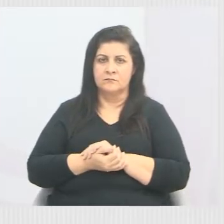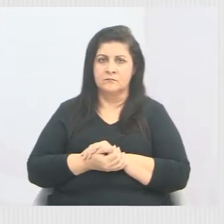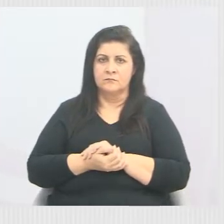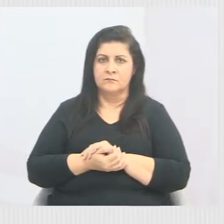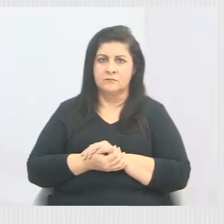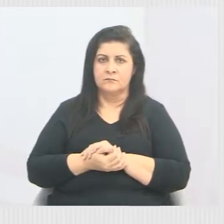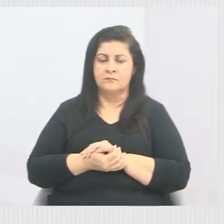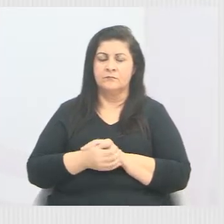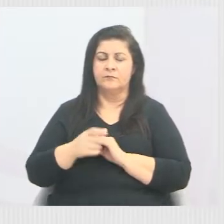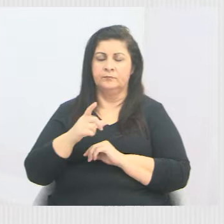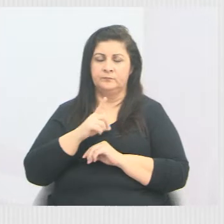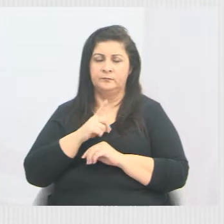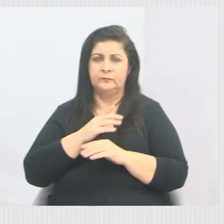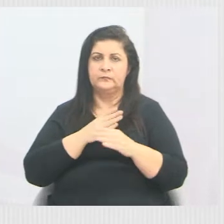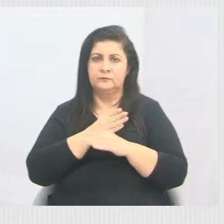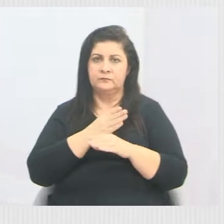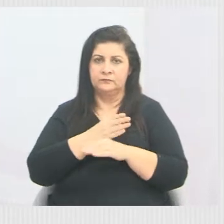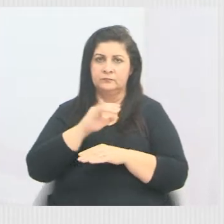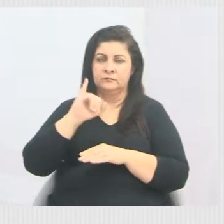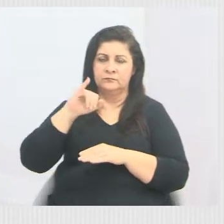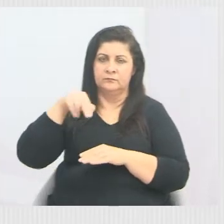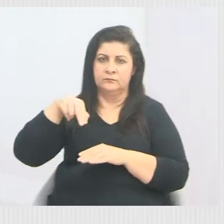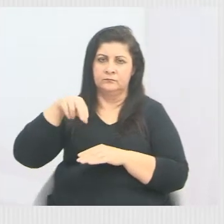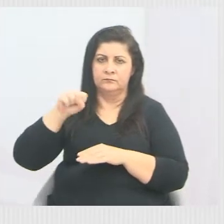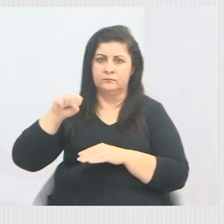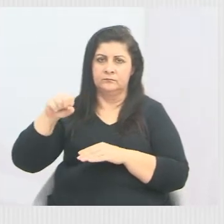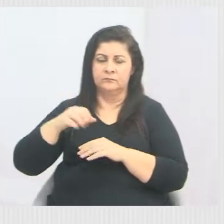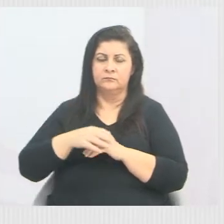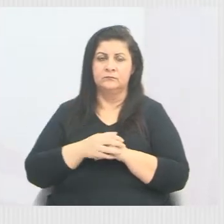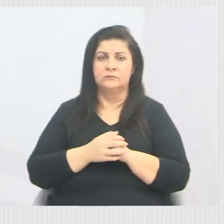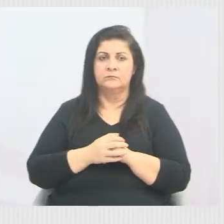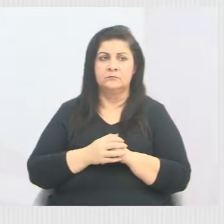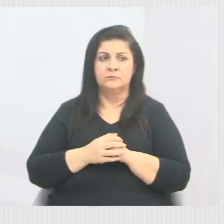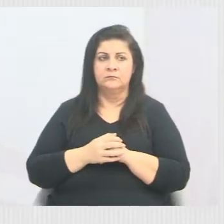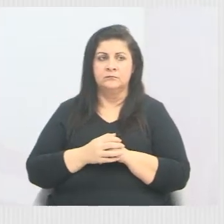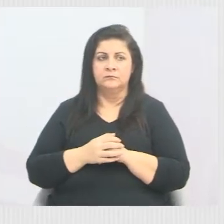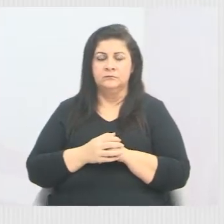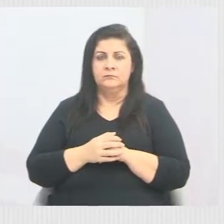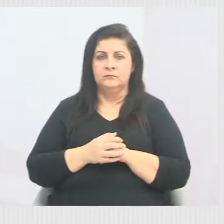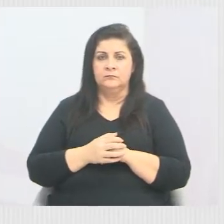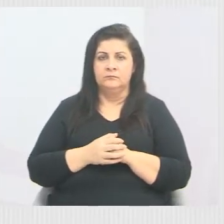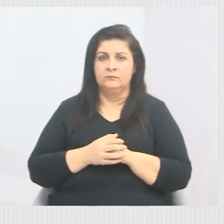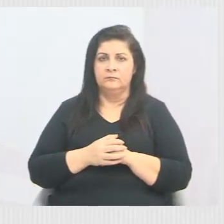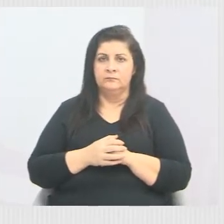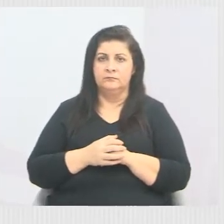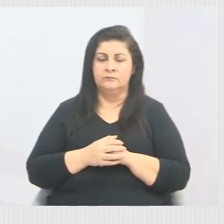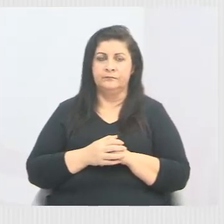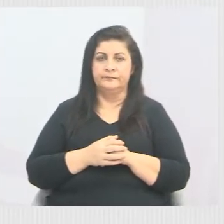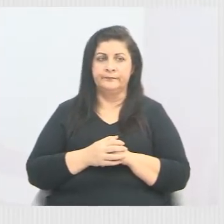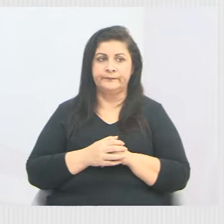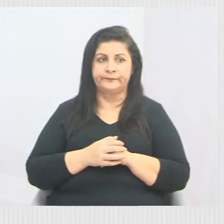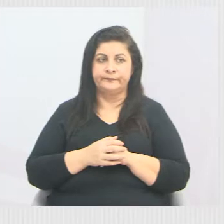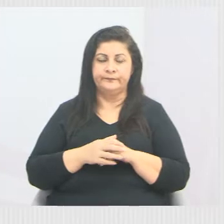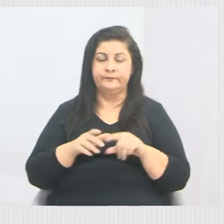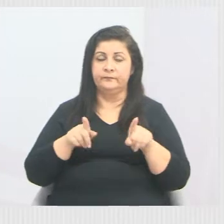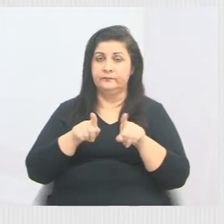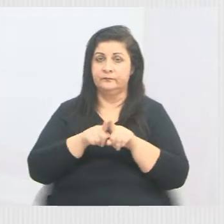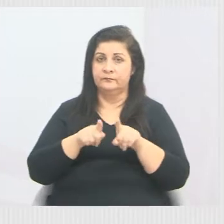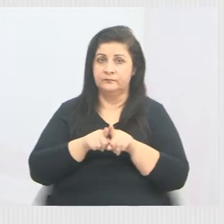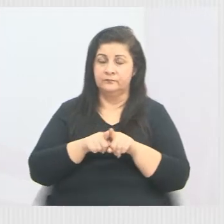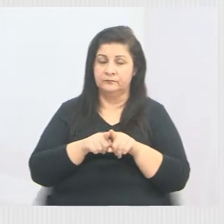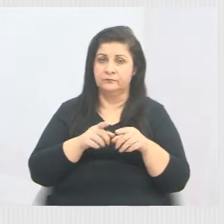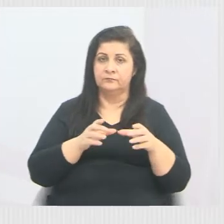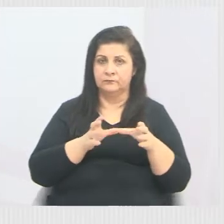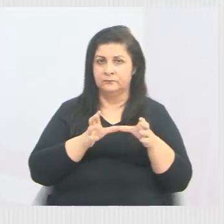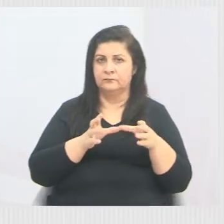de Previdência, né, que tem bastante recursos aplicados hoje. Então, os rendimentos, né, entram aqui, além das